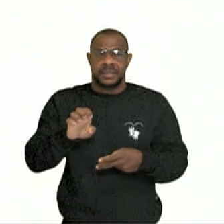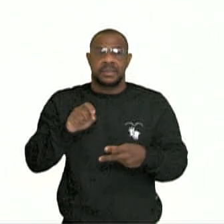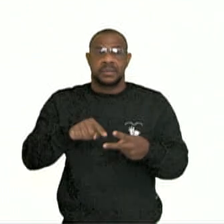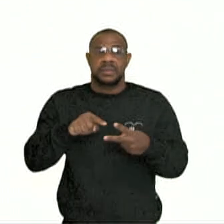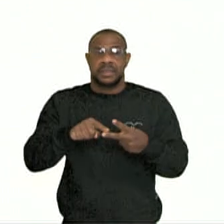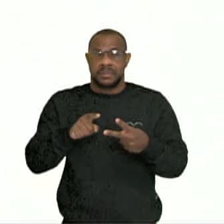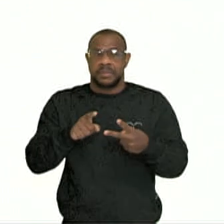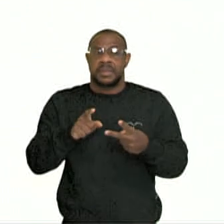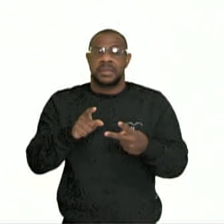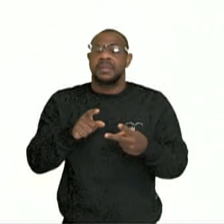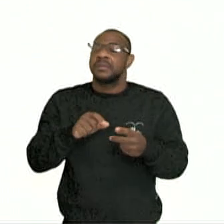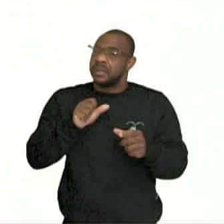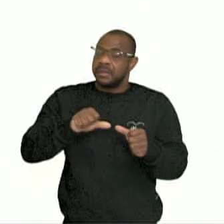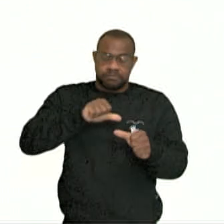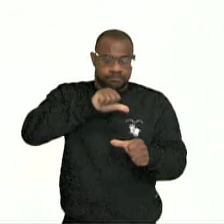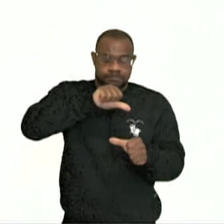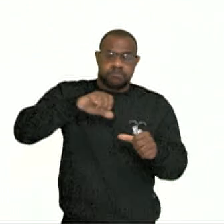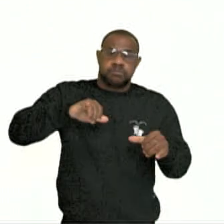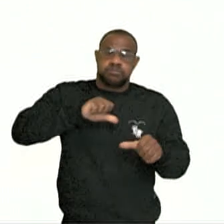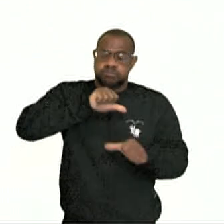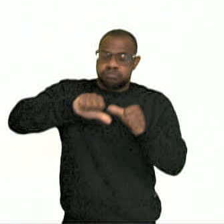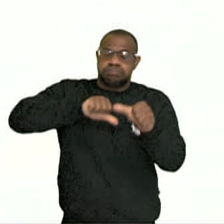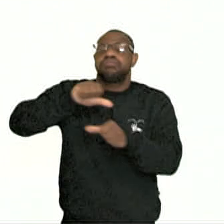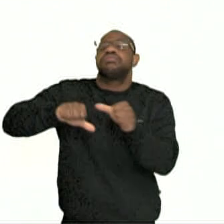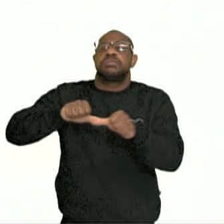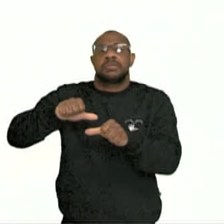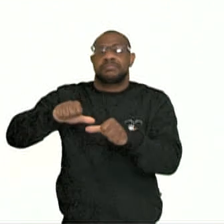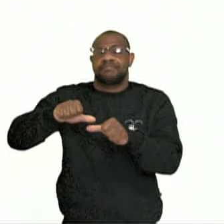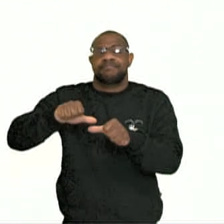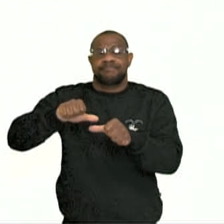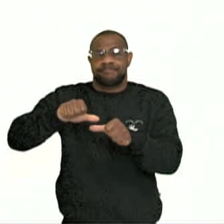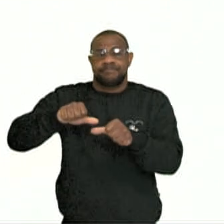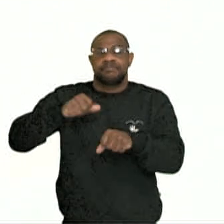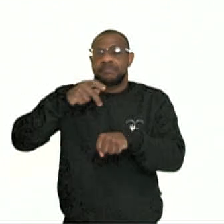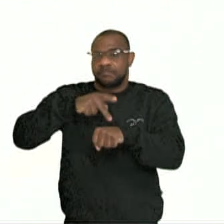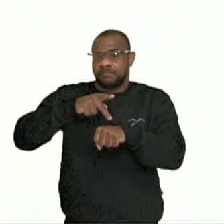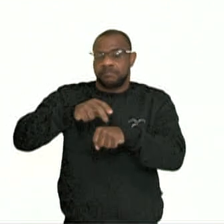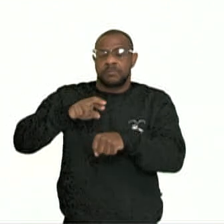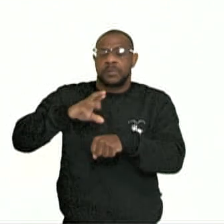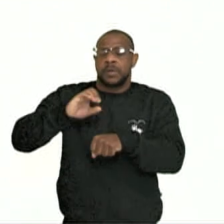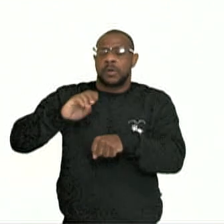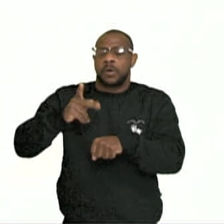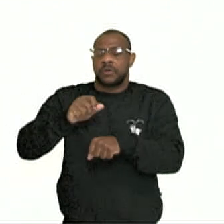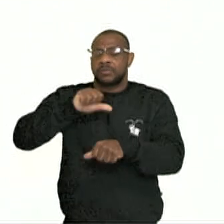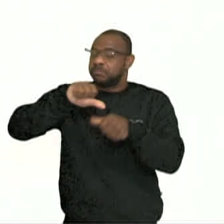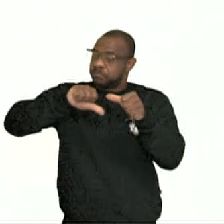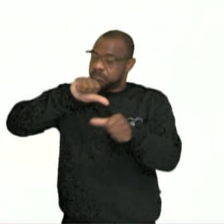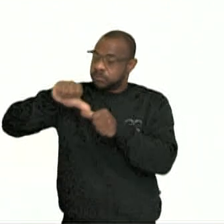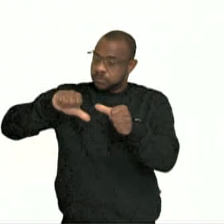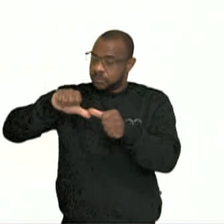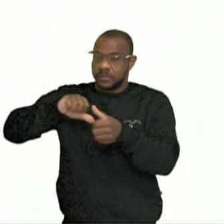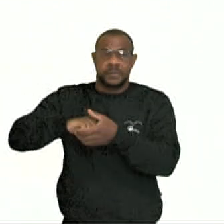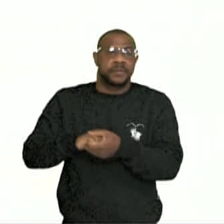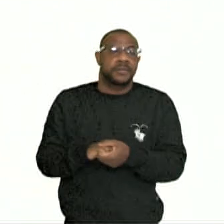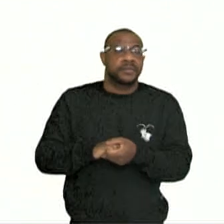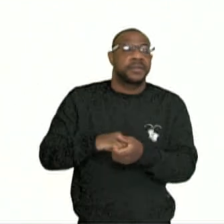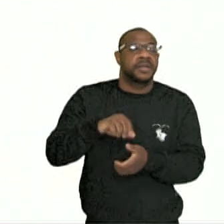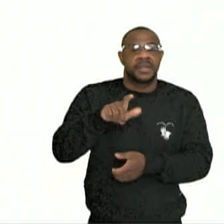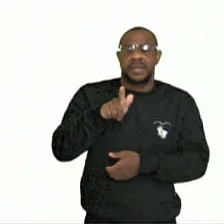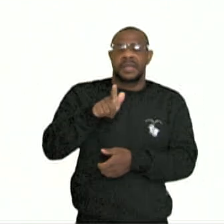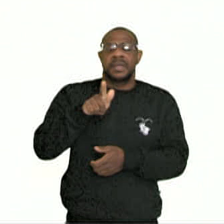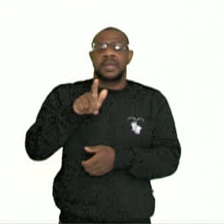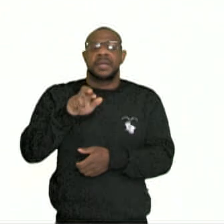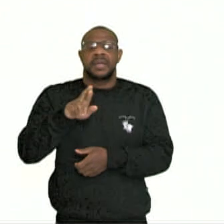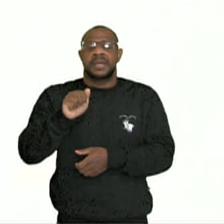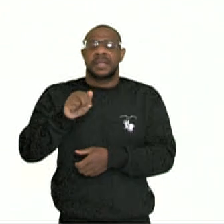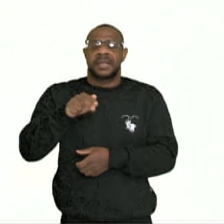Metamórfica. Sofreu uma transformação. Então, a partir do granito, altas temperaturas, uma